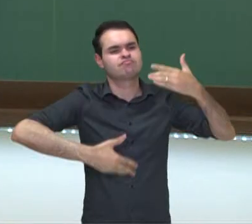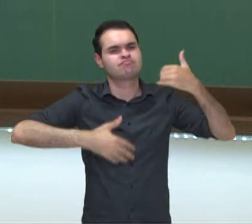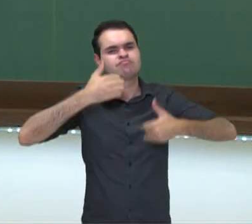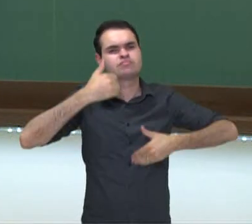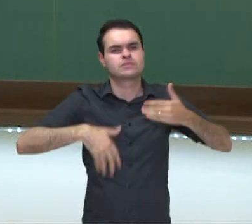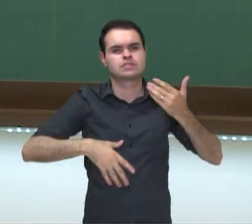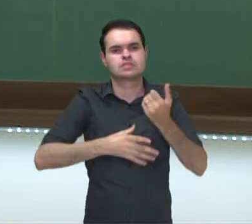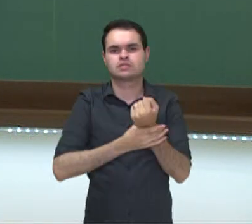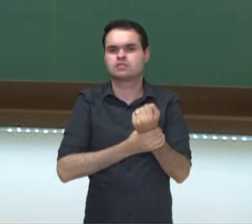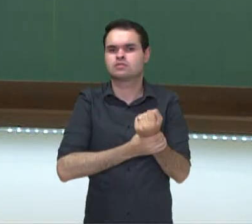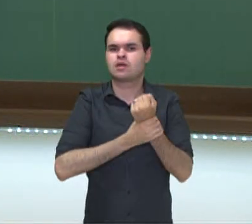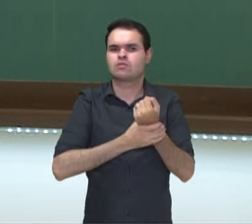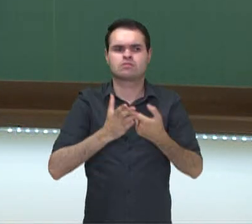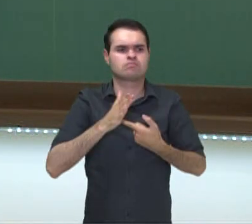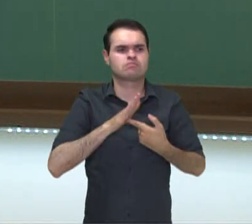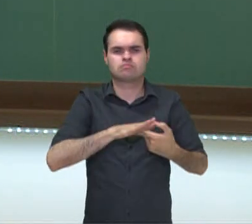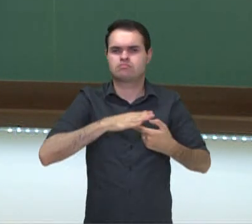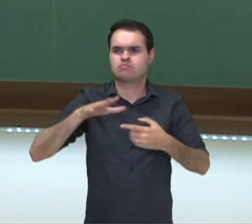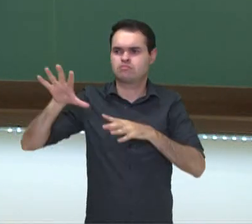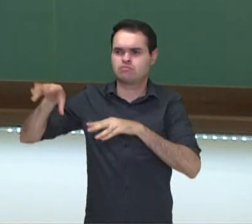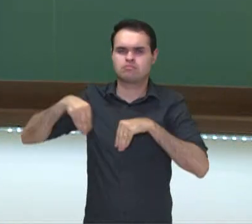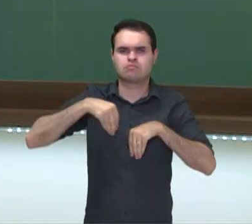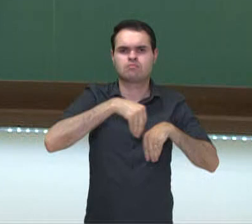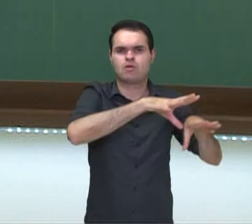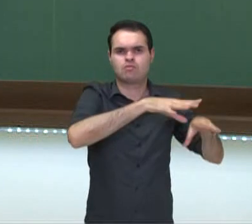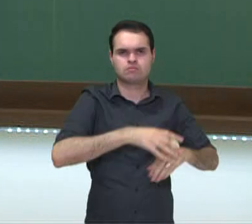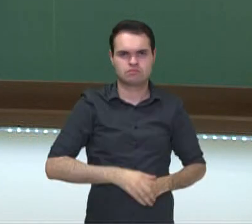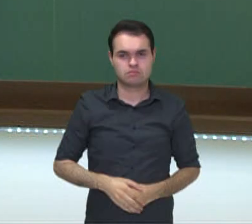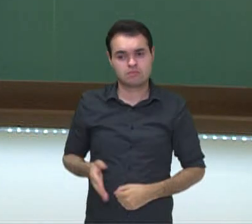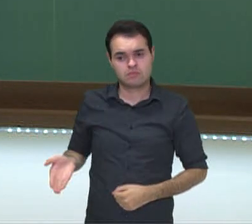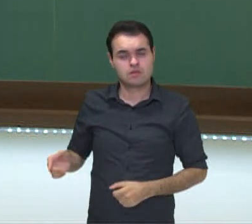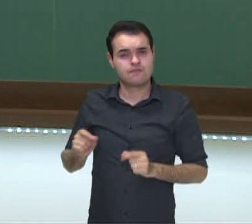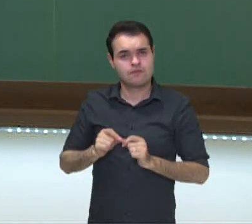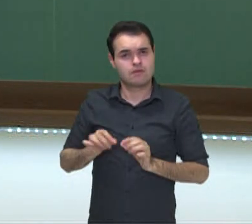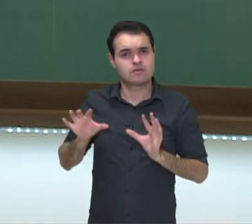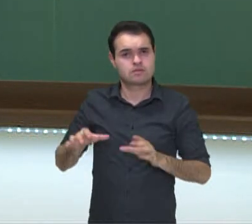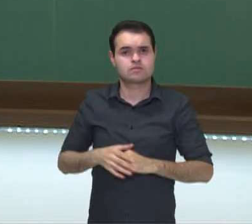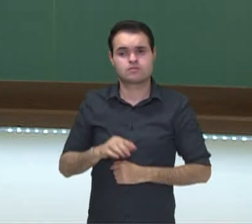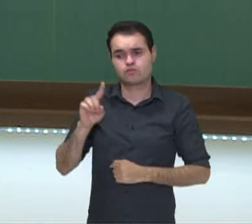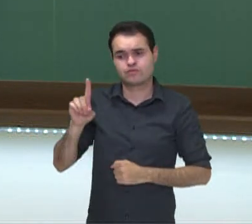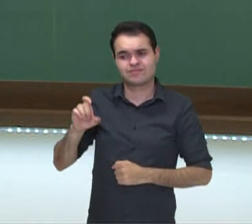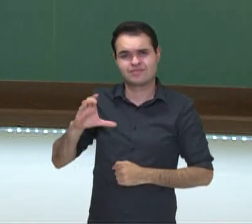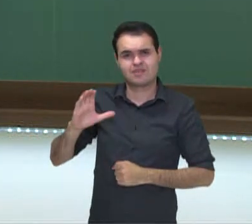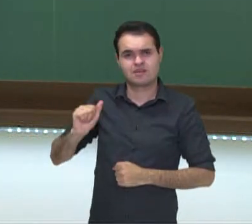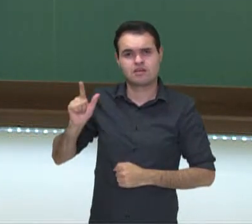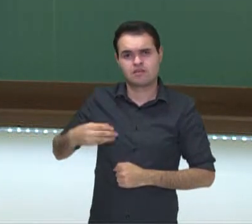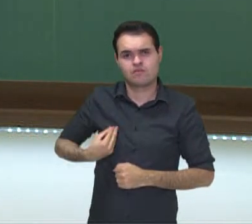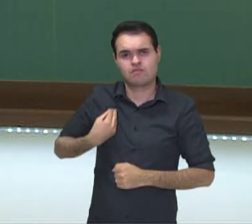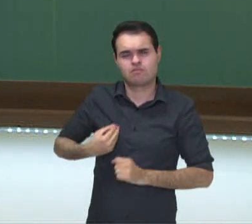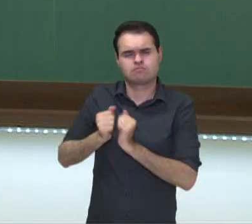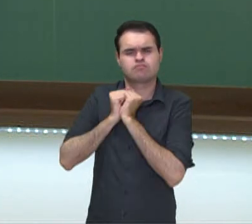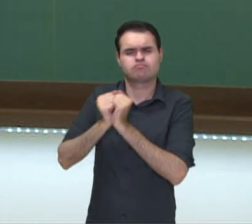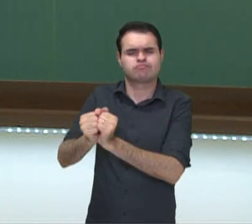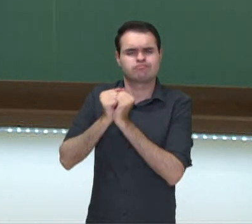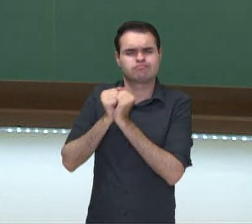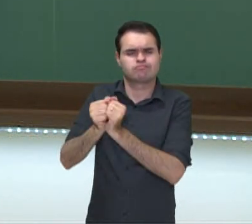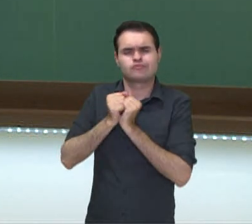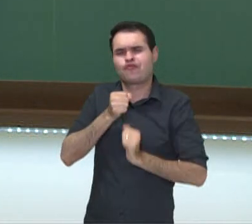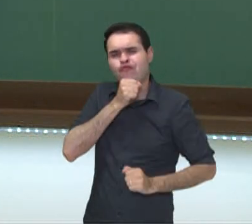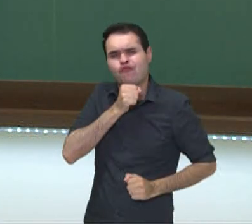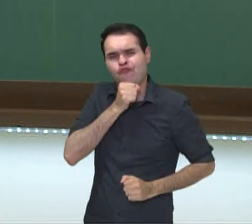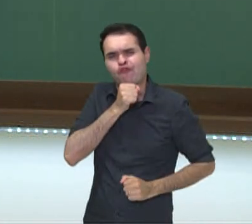para recontá-lo, para transmiti-lo. E o Zeca faz isso. O Zeca viveu com os avós, cresceu com os